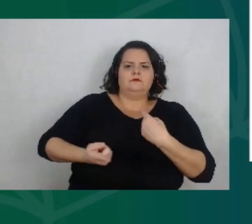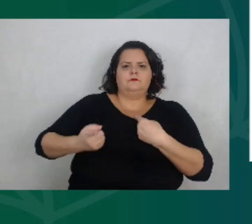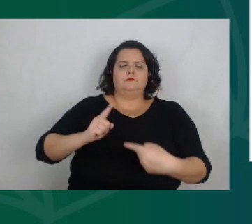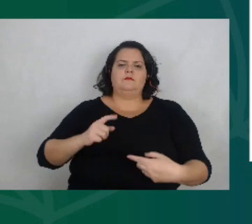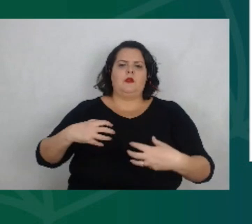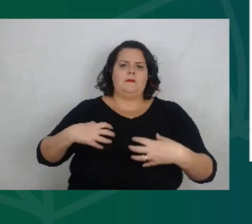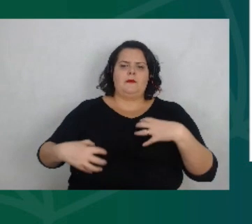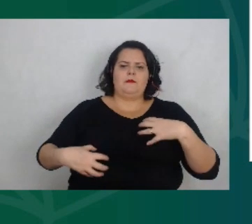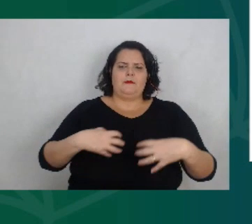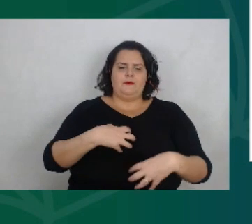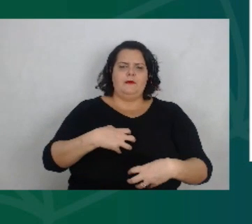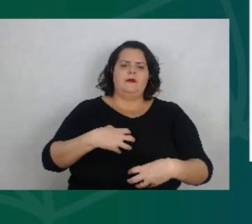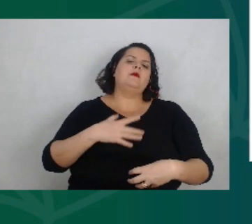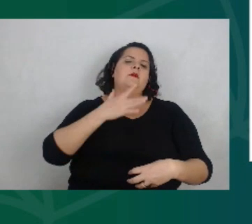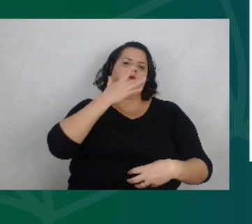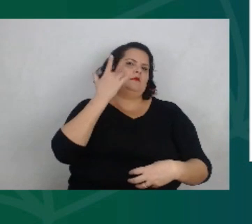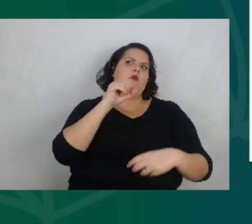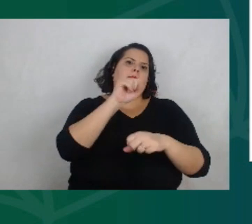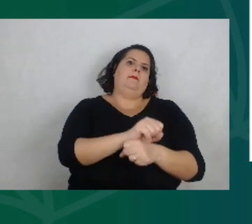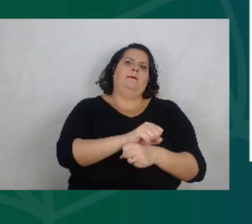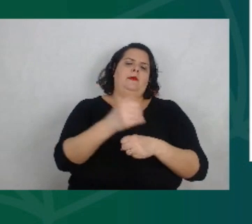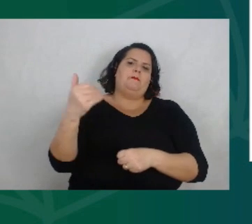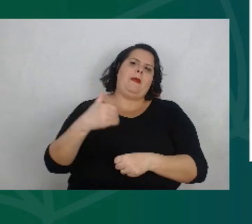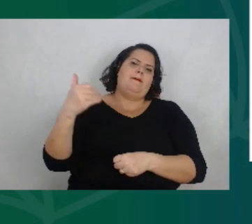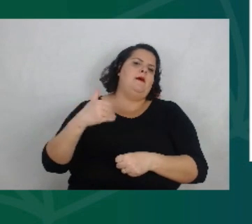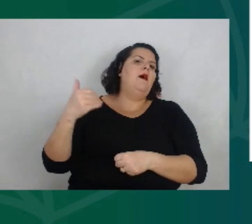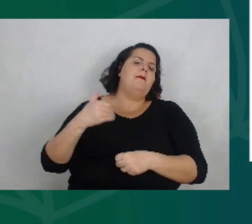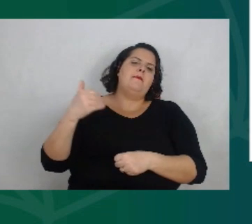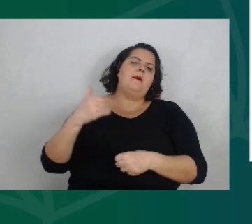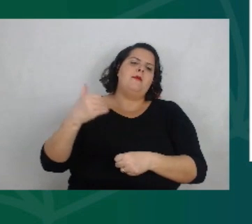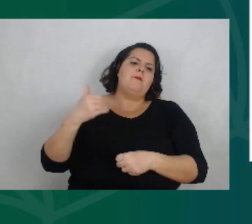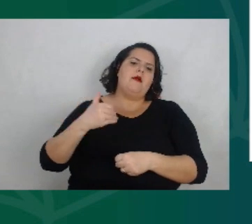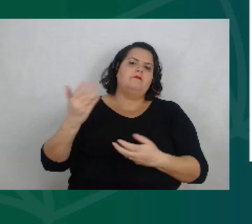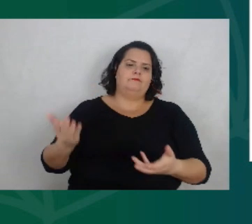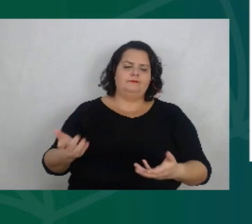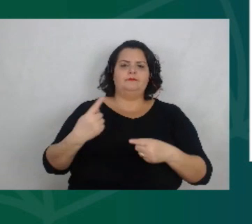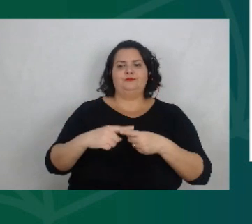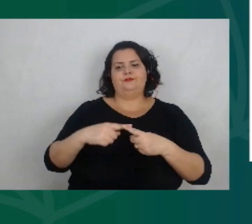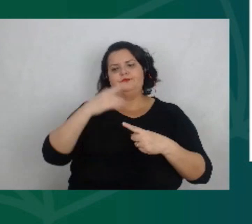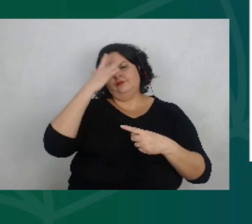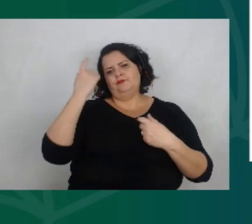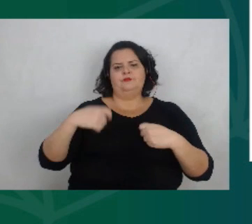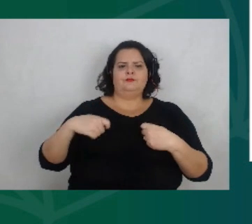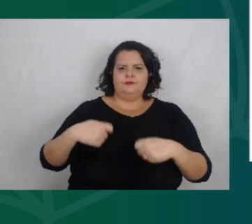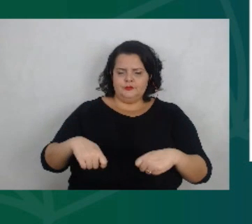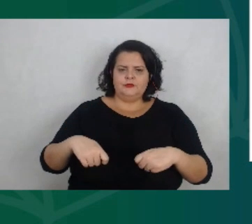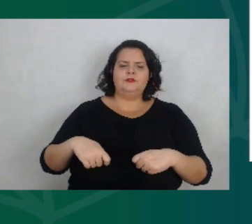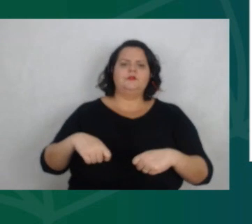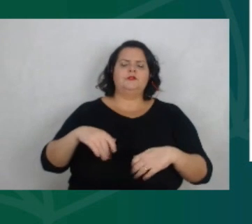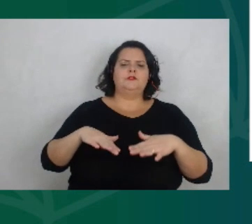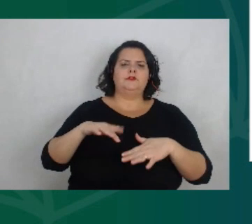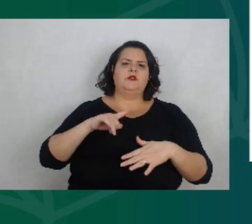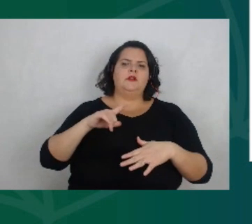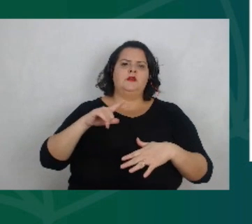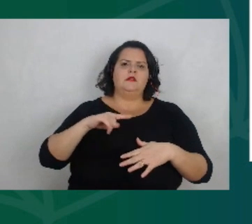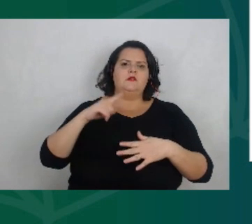deixaram de vir conosco diante dessa pandemia, pacientes que têm essa necessidade da eliminação do foco infeccioso, do